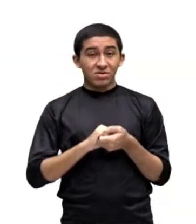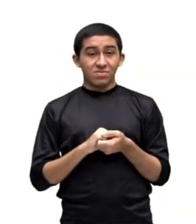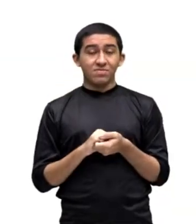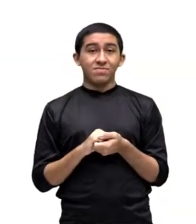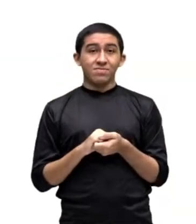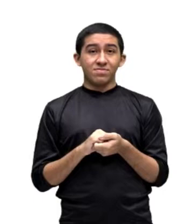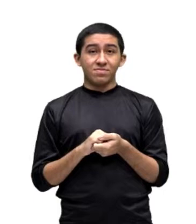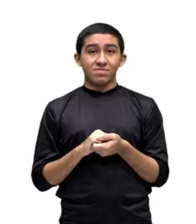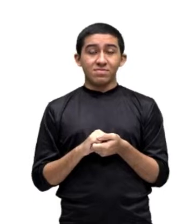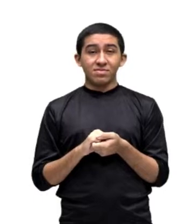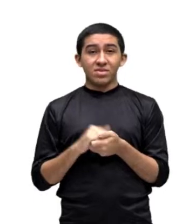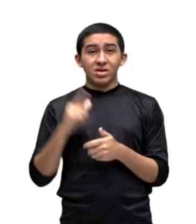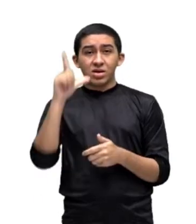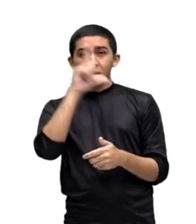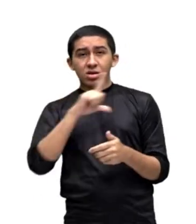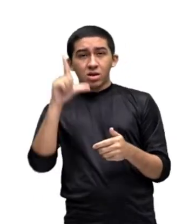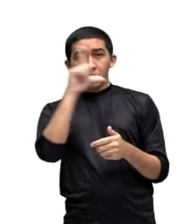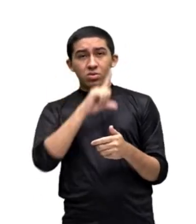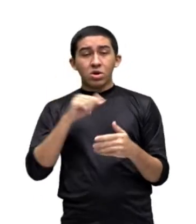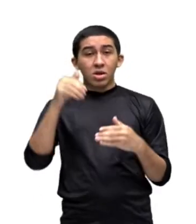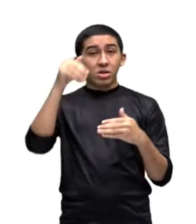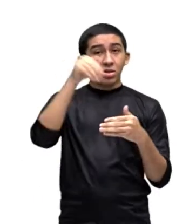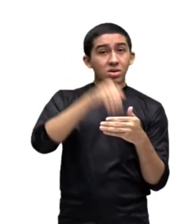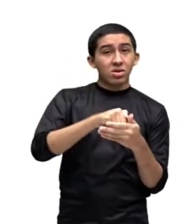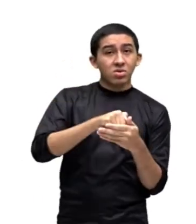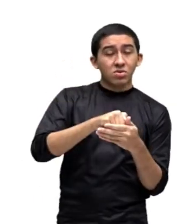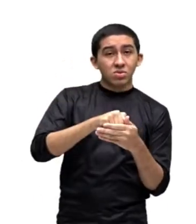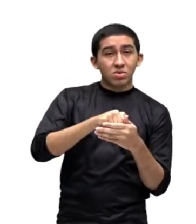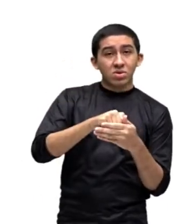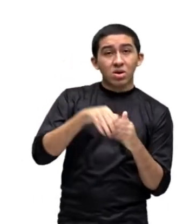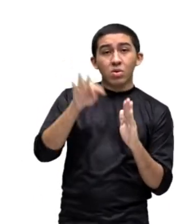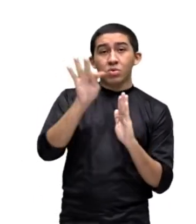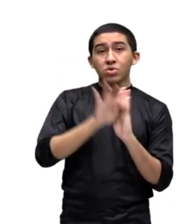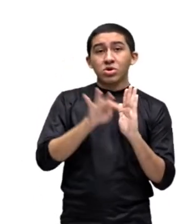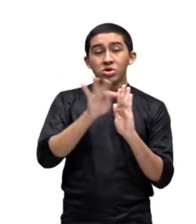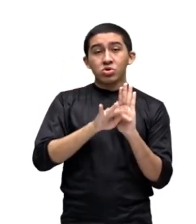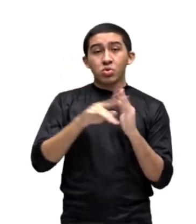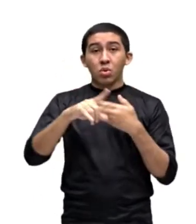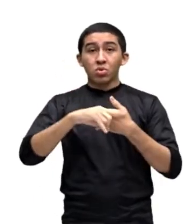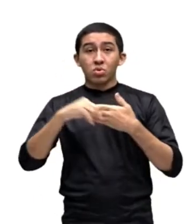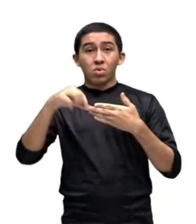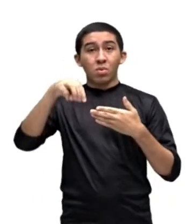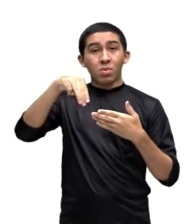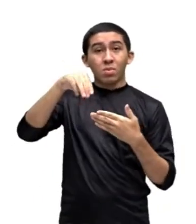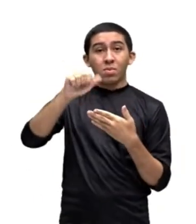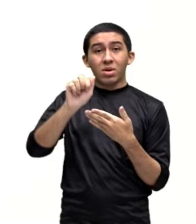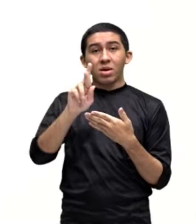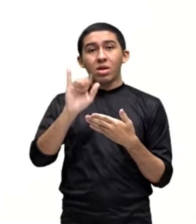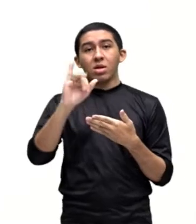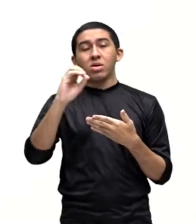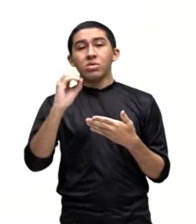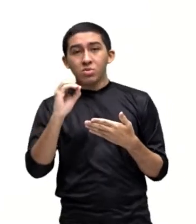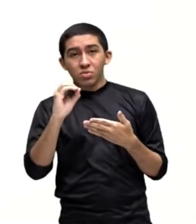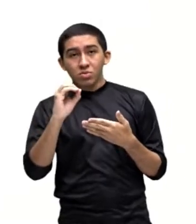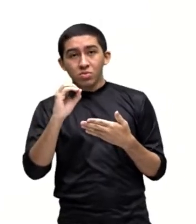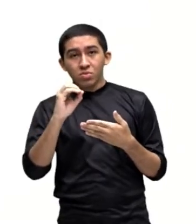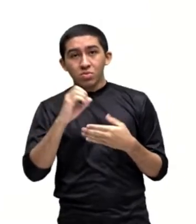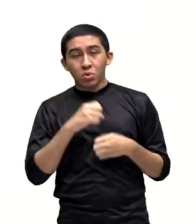ironia na literatura. Esse aqui é um texto de Mário de Andrade, tá? Um trecho de poesia que diz o